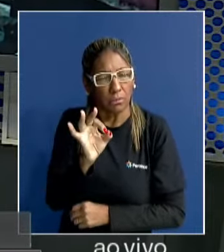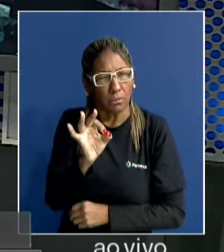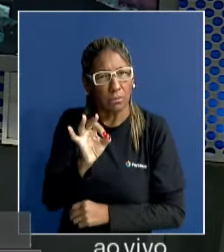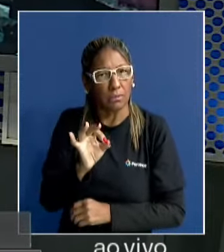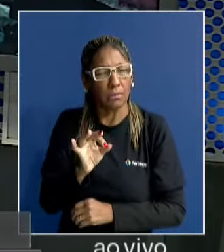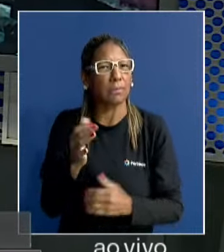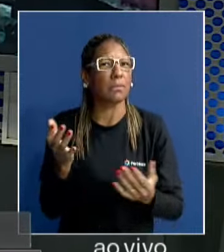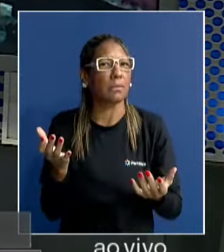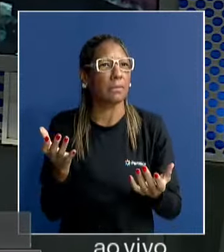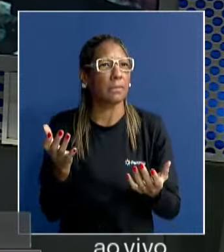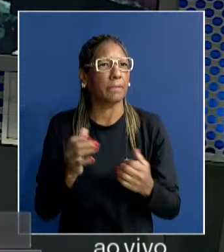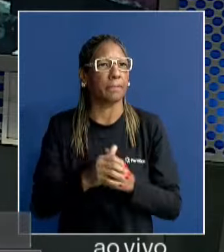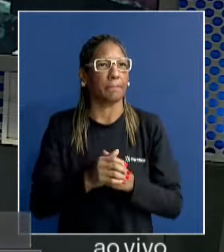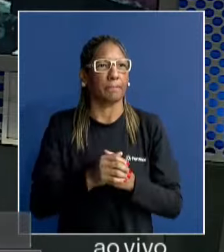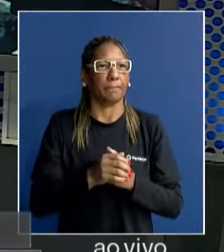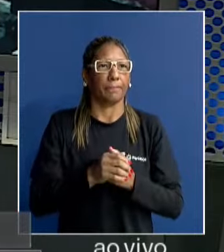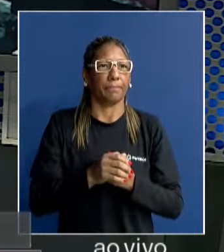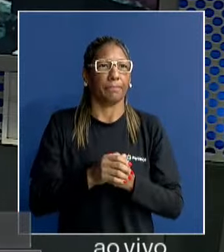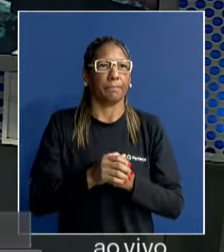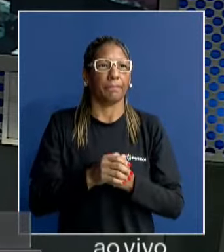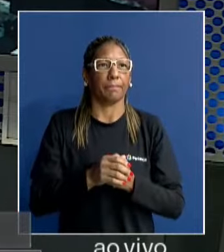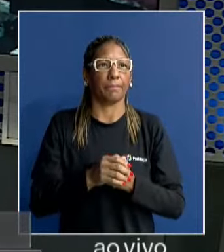Dias?